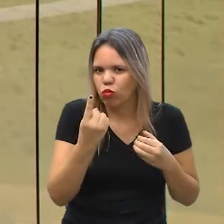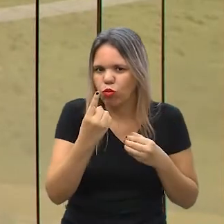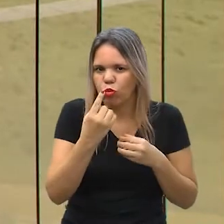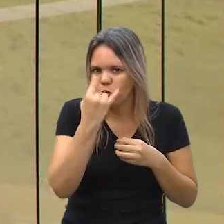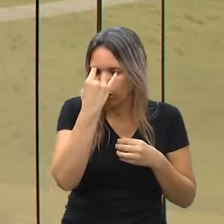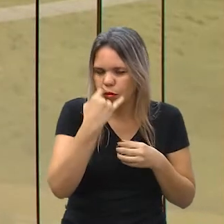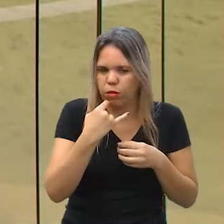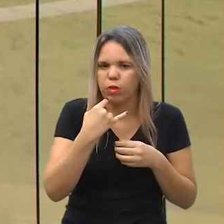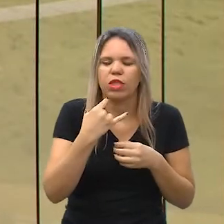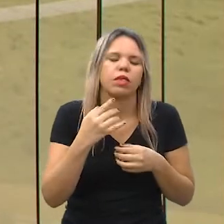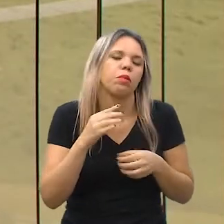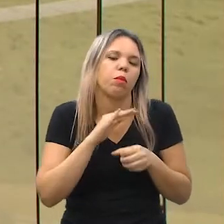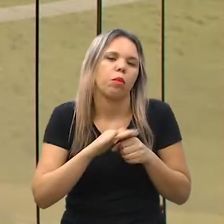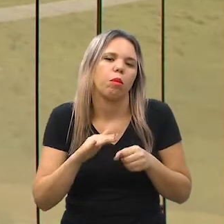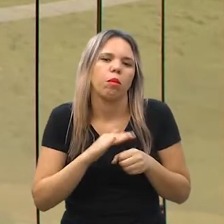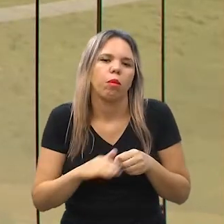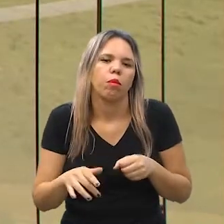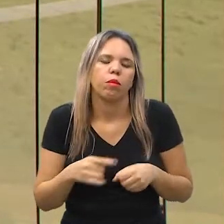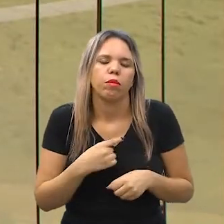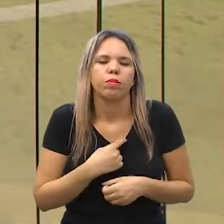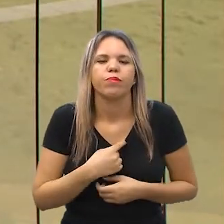uma cebola e